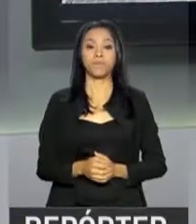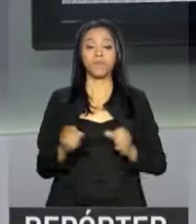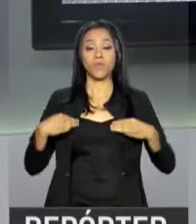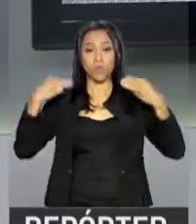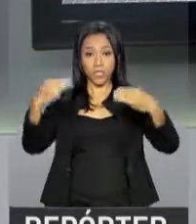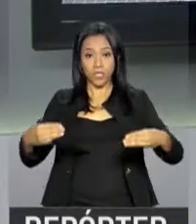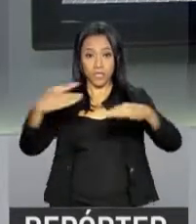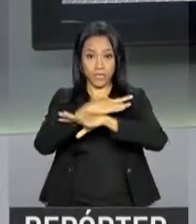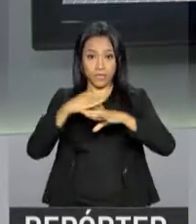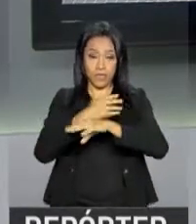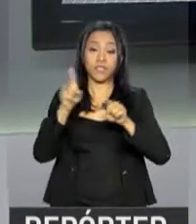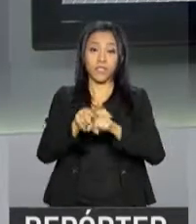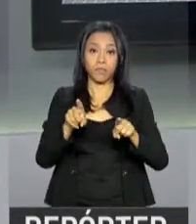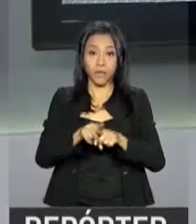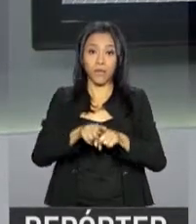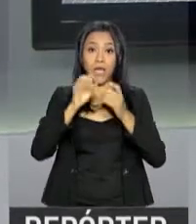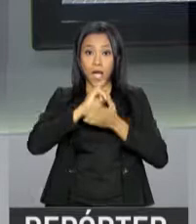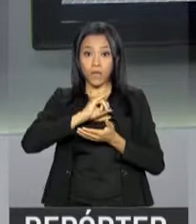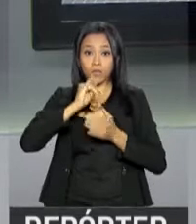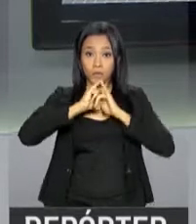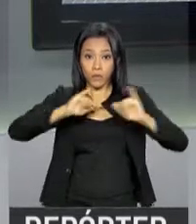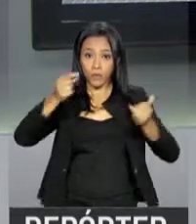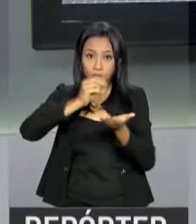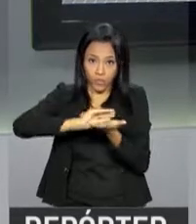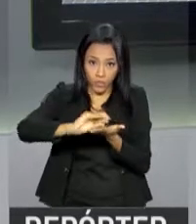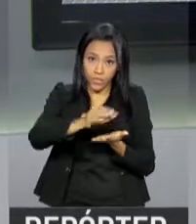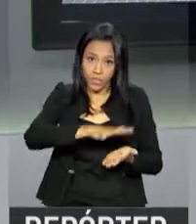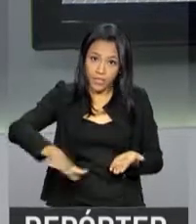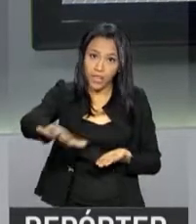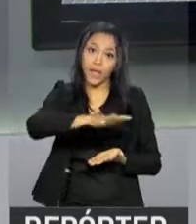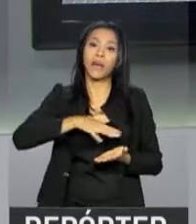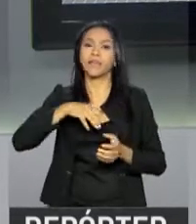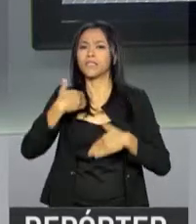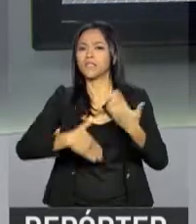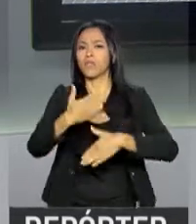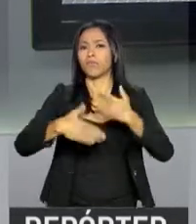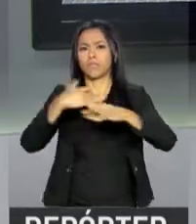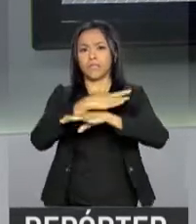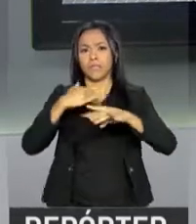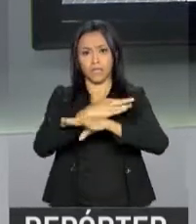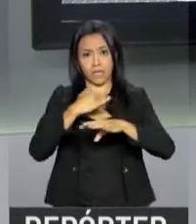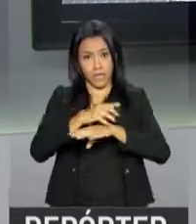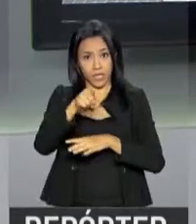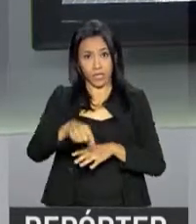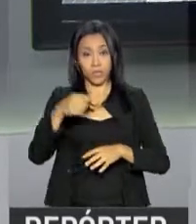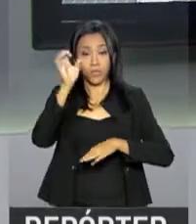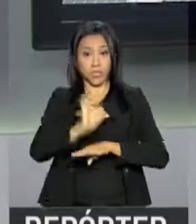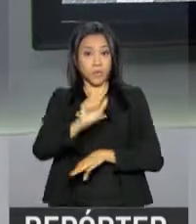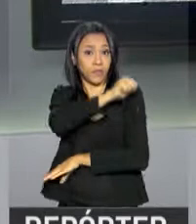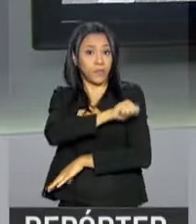anunciou investimentos nas áreas de habitação saneamento e desenvolvimento urbano para a região serrana do rio de janeiro